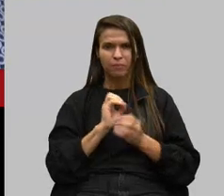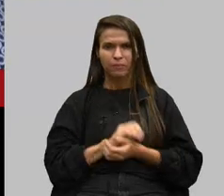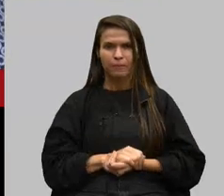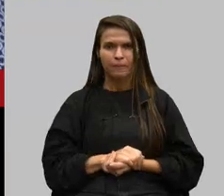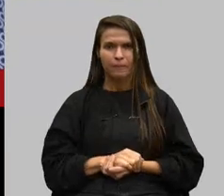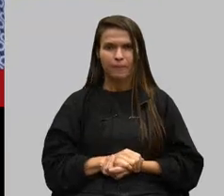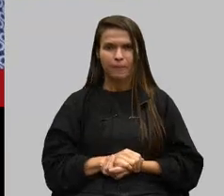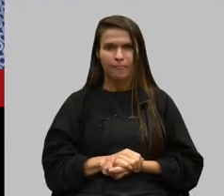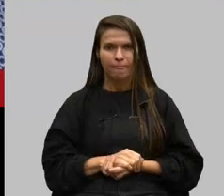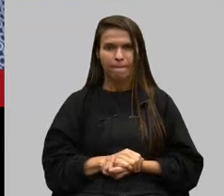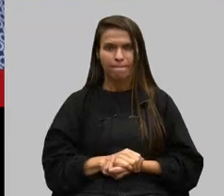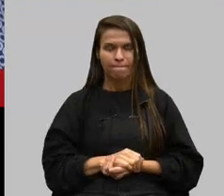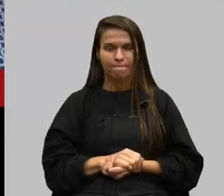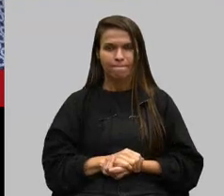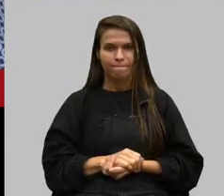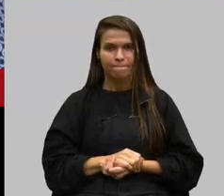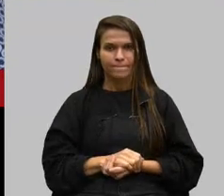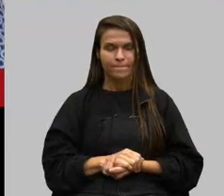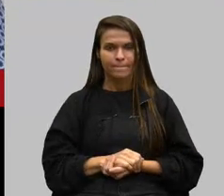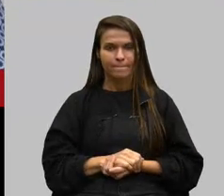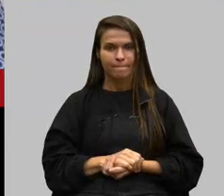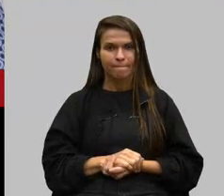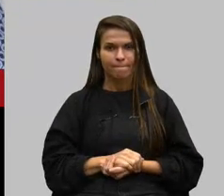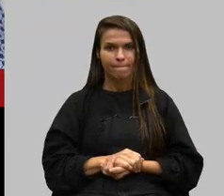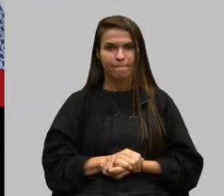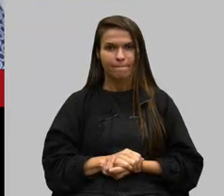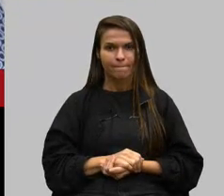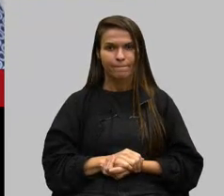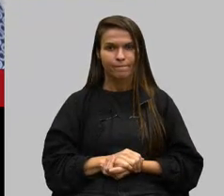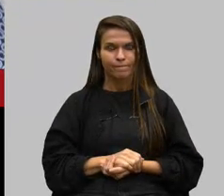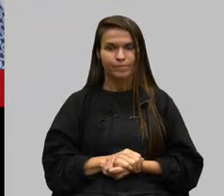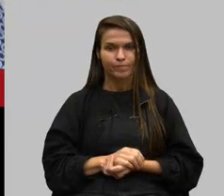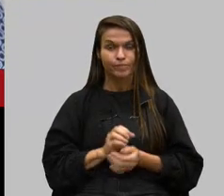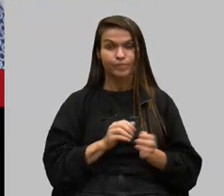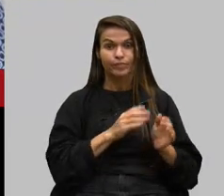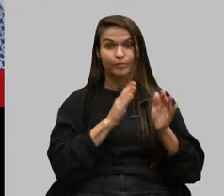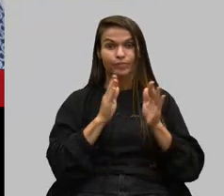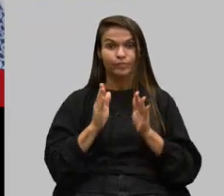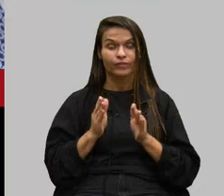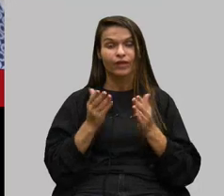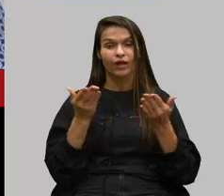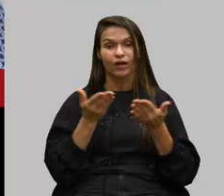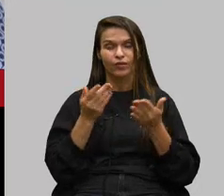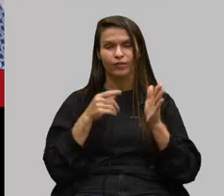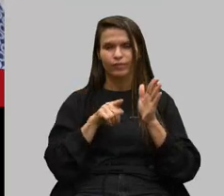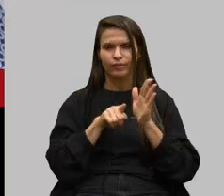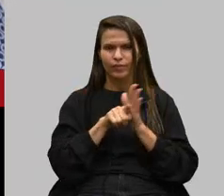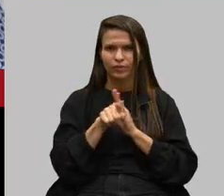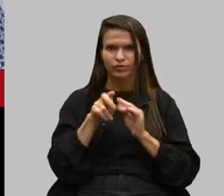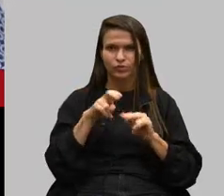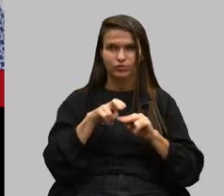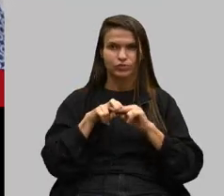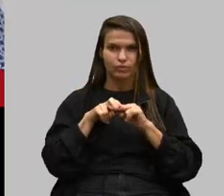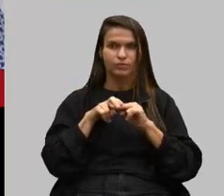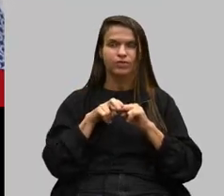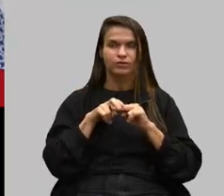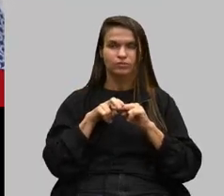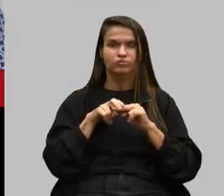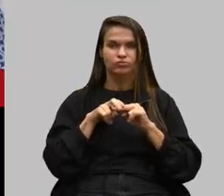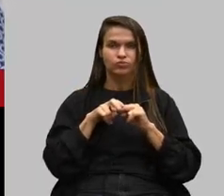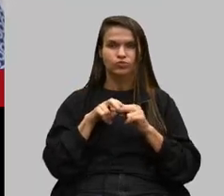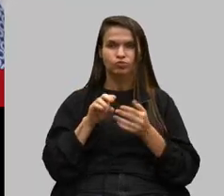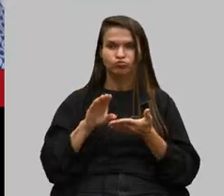eh a questão do que eu perguntei sobre o regime de recuperação fiscal